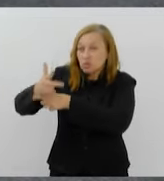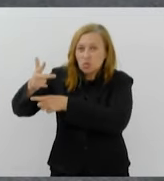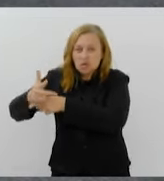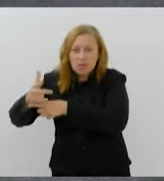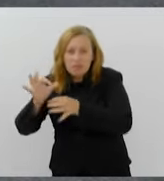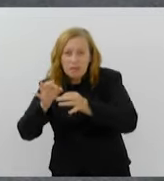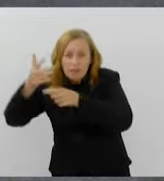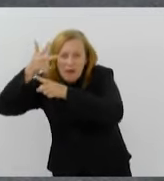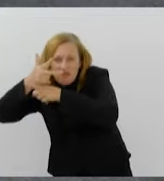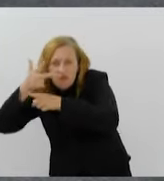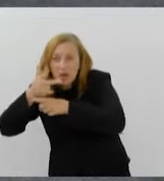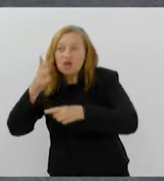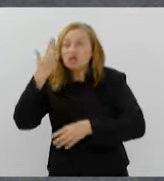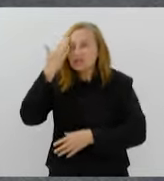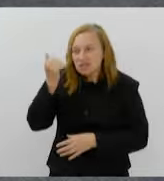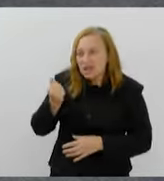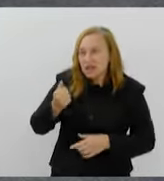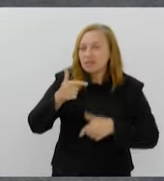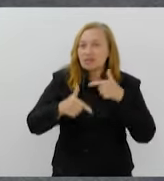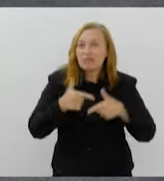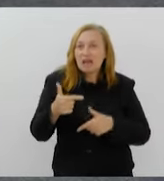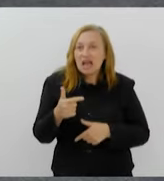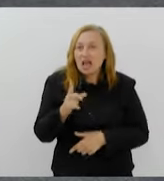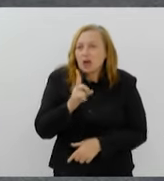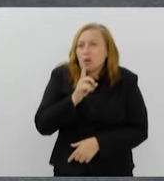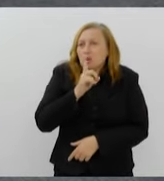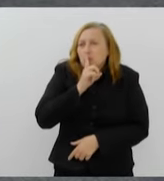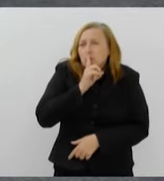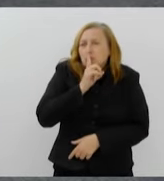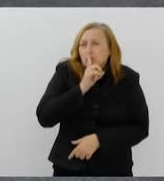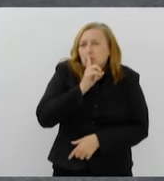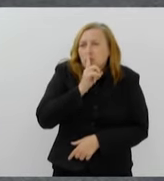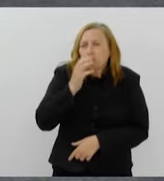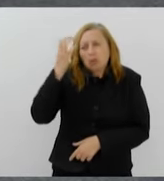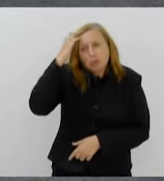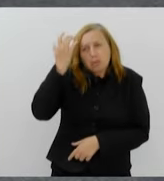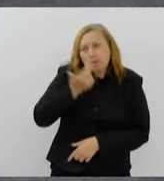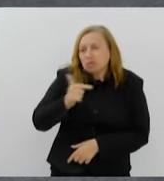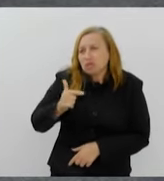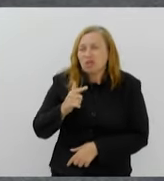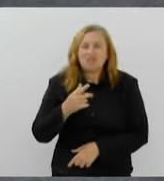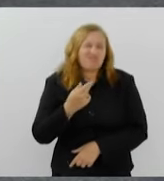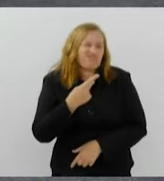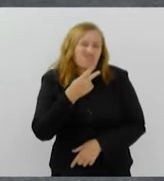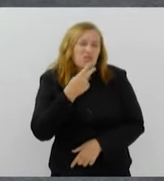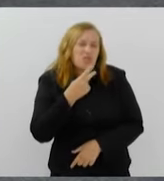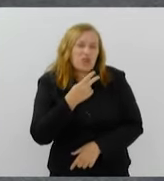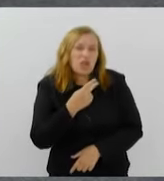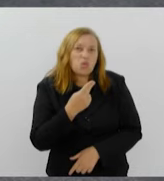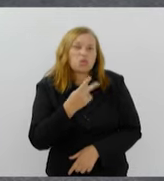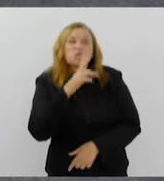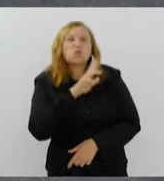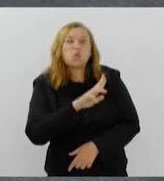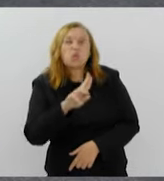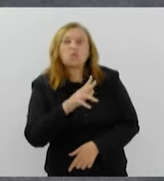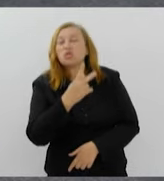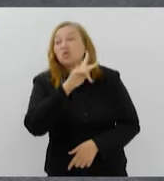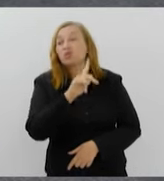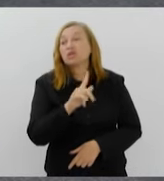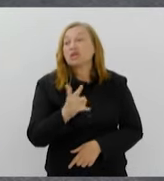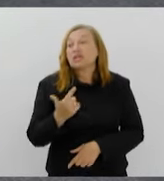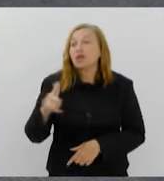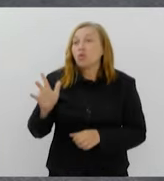porque eles só sabem trabalhar se vitimizando eu não vou falar o nome da figura que tem uma outra figura que também é